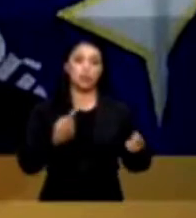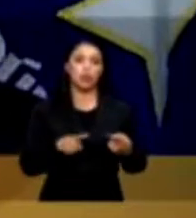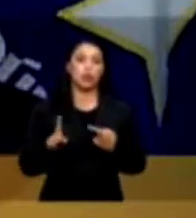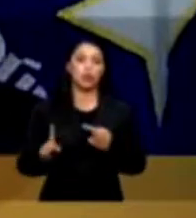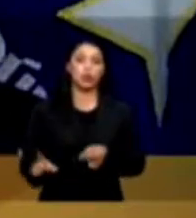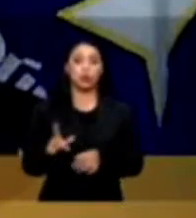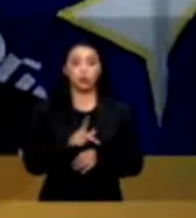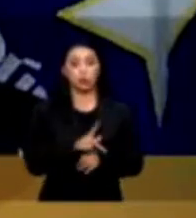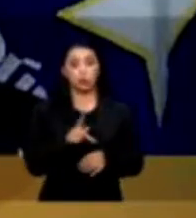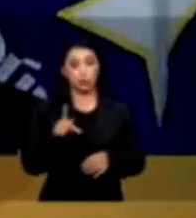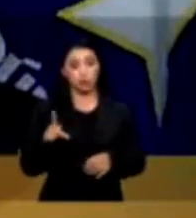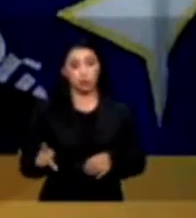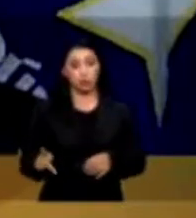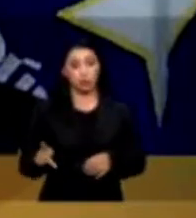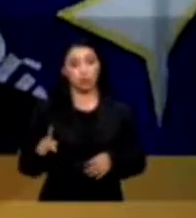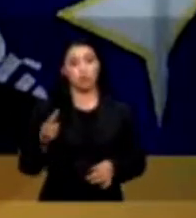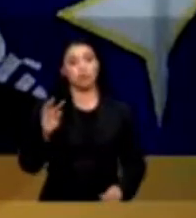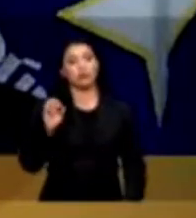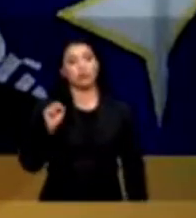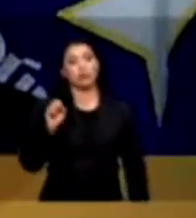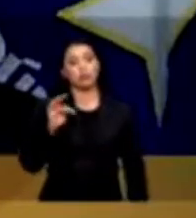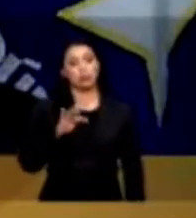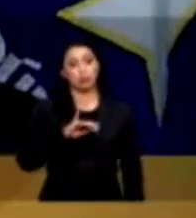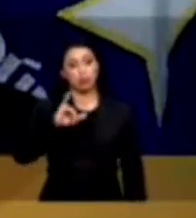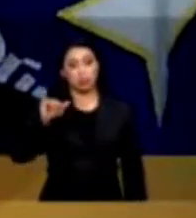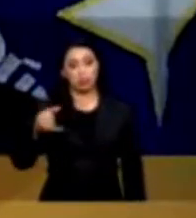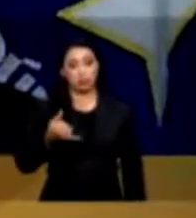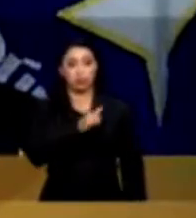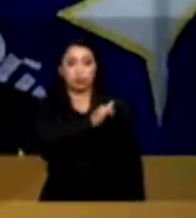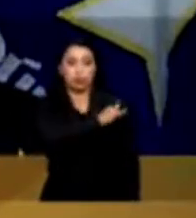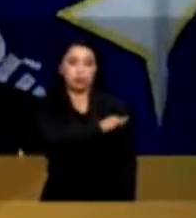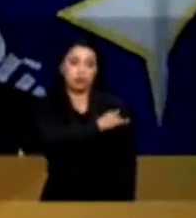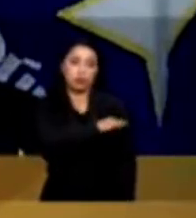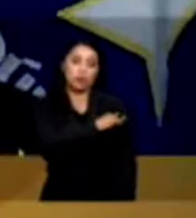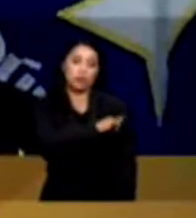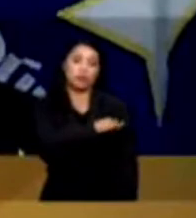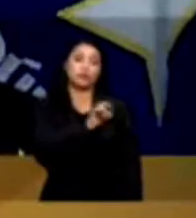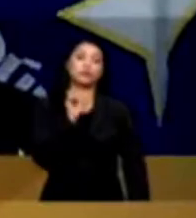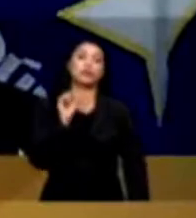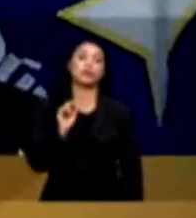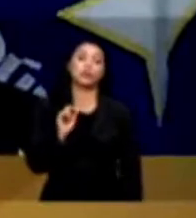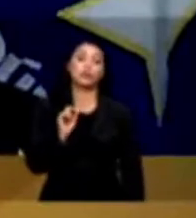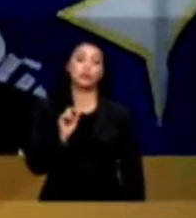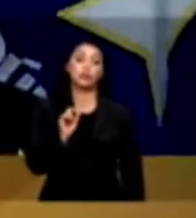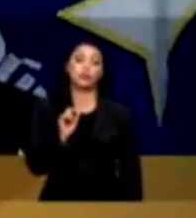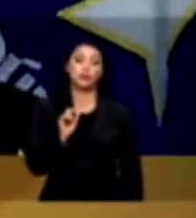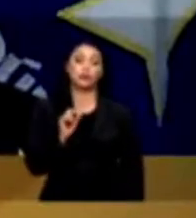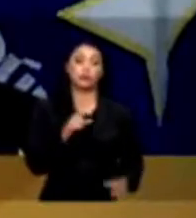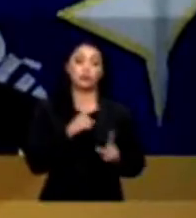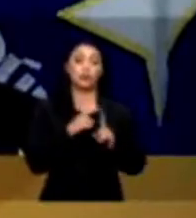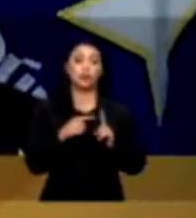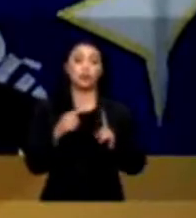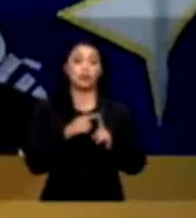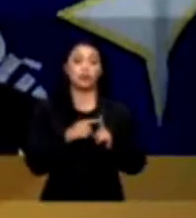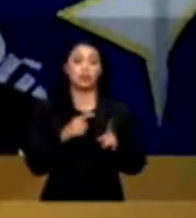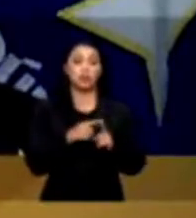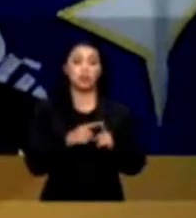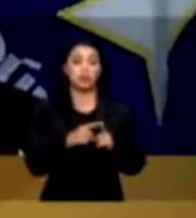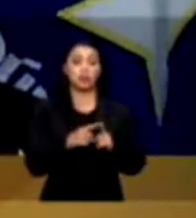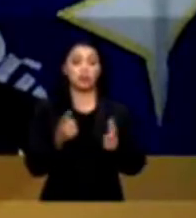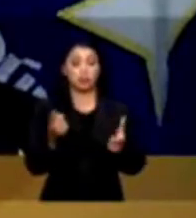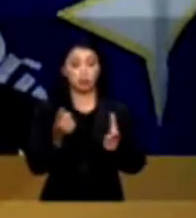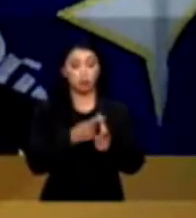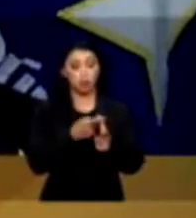do presidente do Tribunal de Justiça do Estado do Rio de Janeiro, que determinou o parcelamento de um precatório e